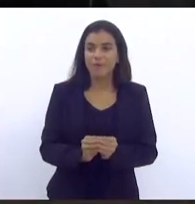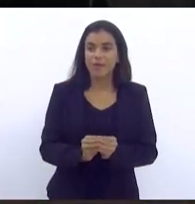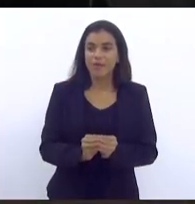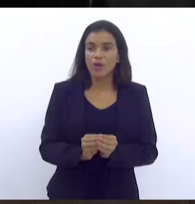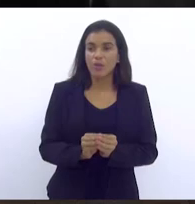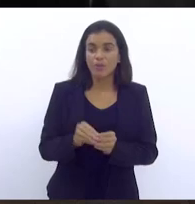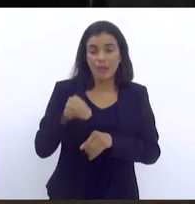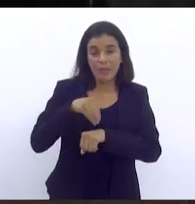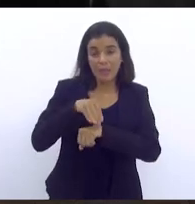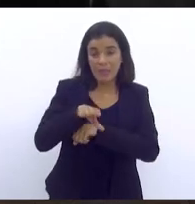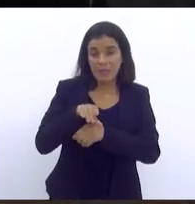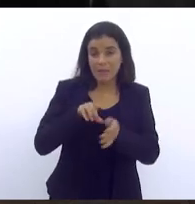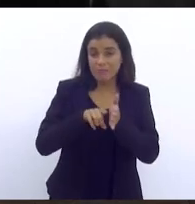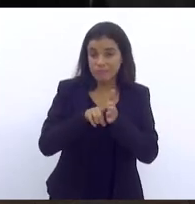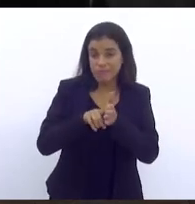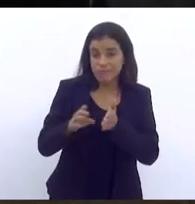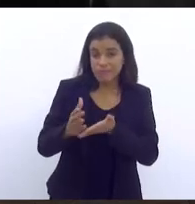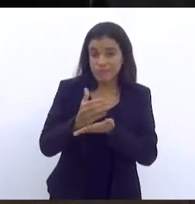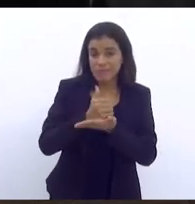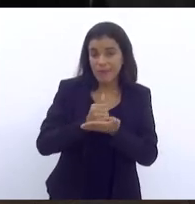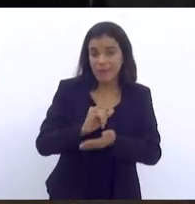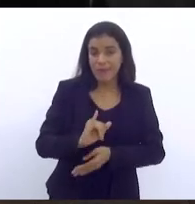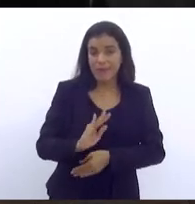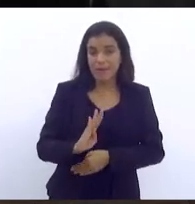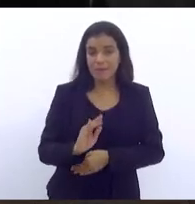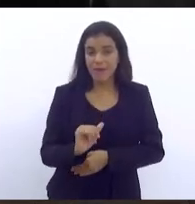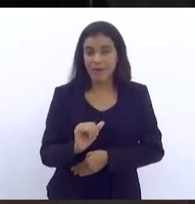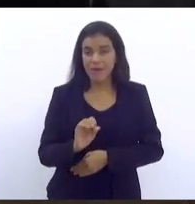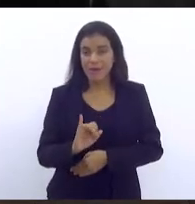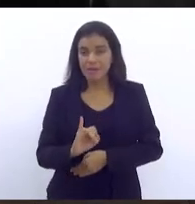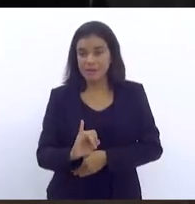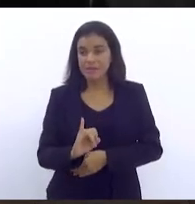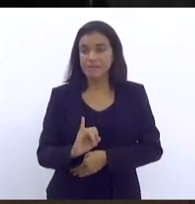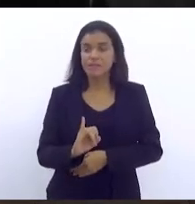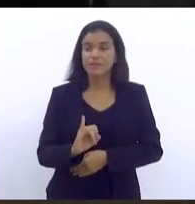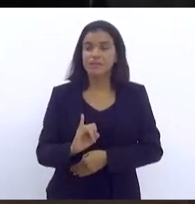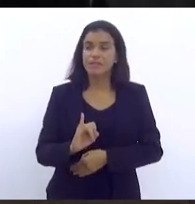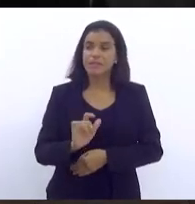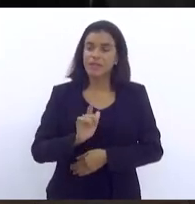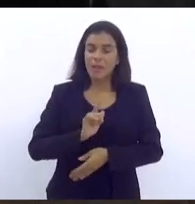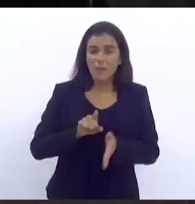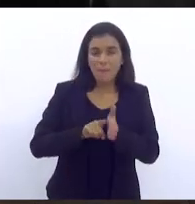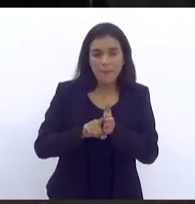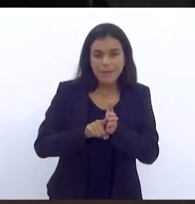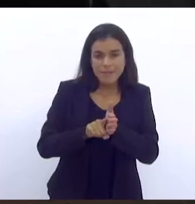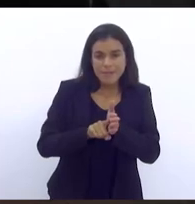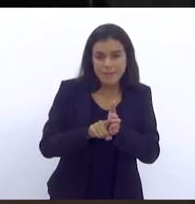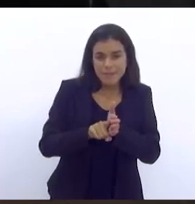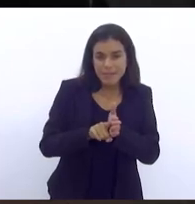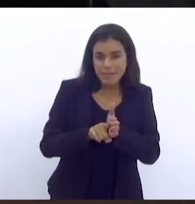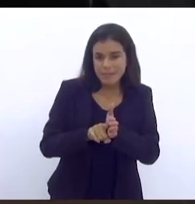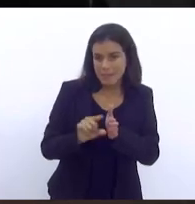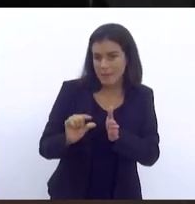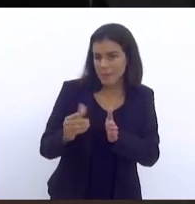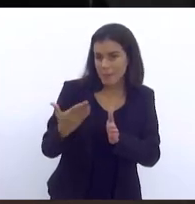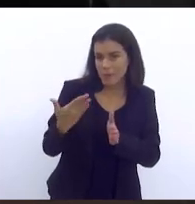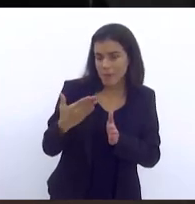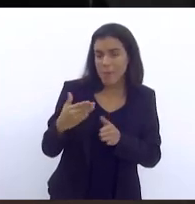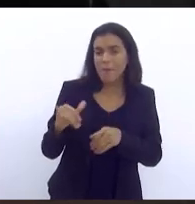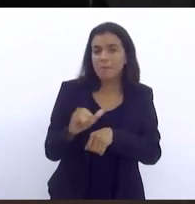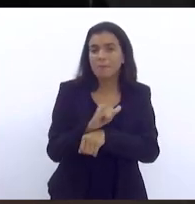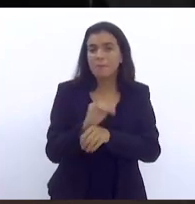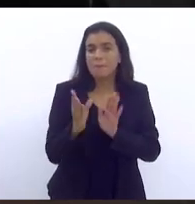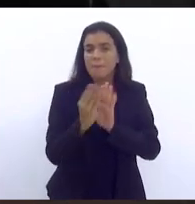os nossos dados os dados do ibase né a gente tem uma pesquisa recente utilizando a metodologia de